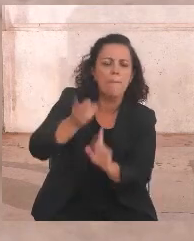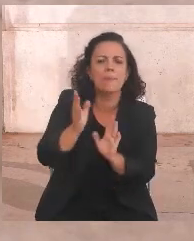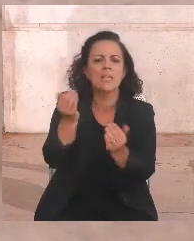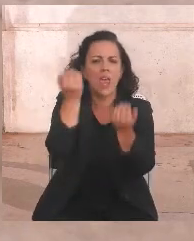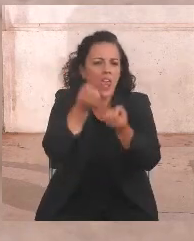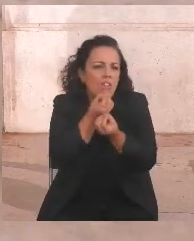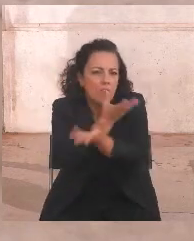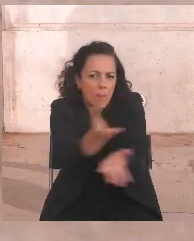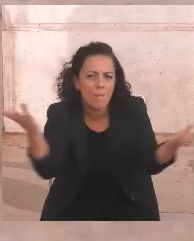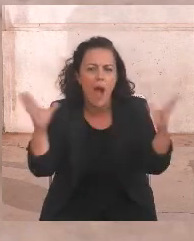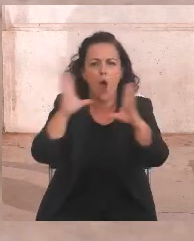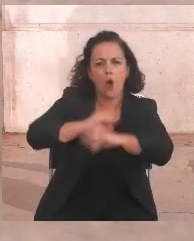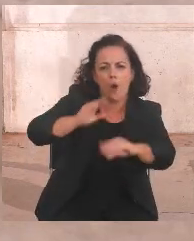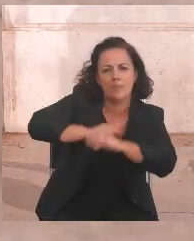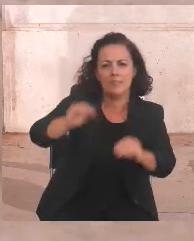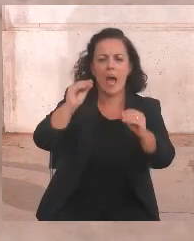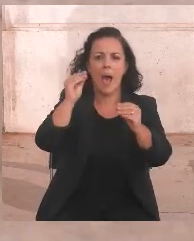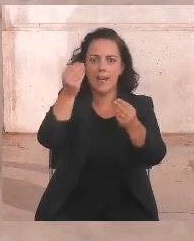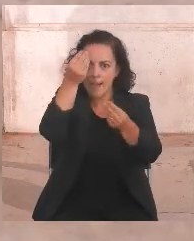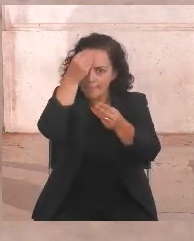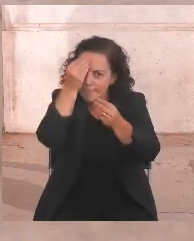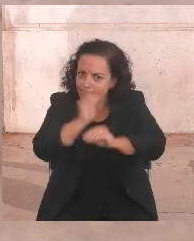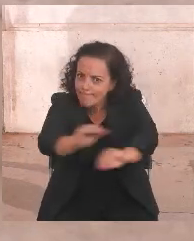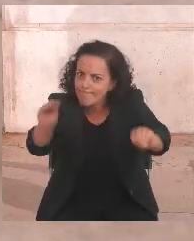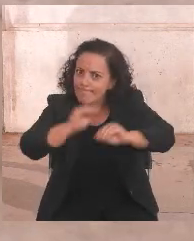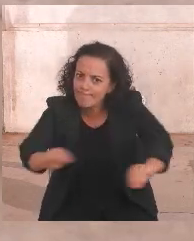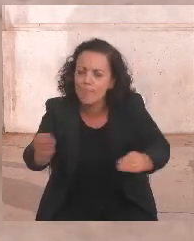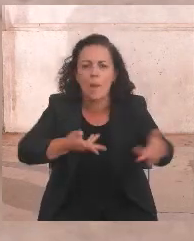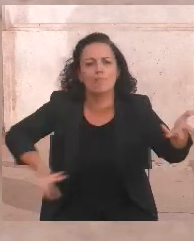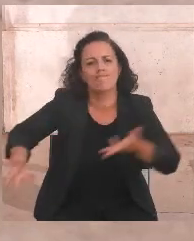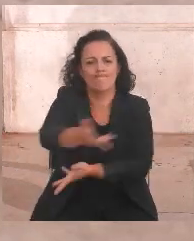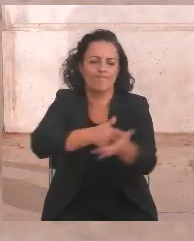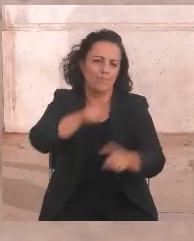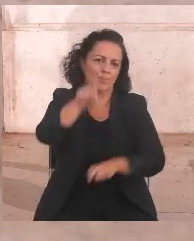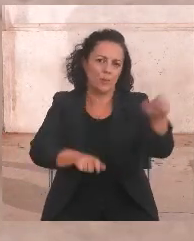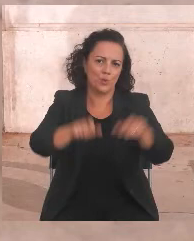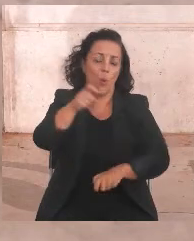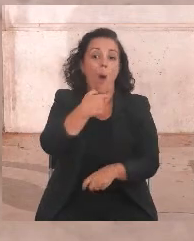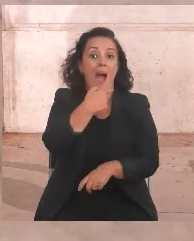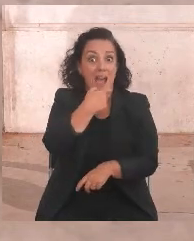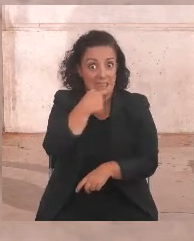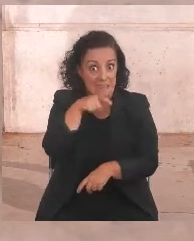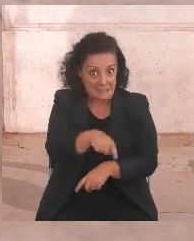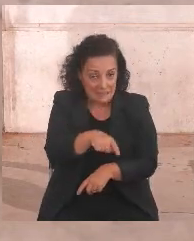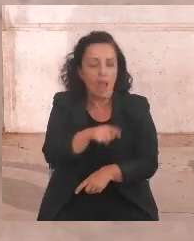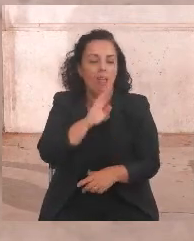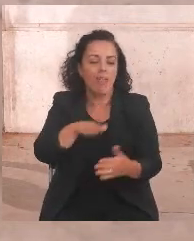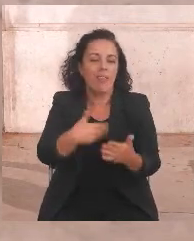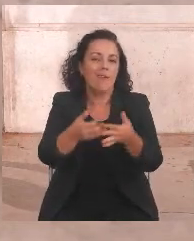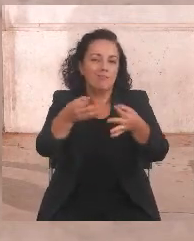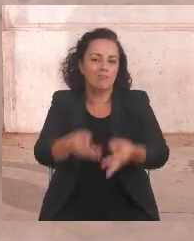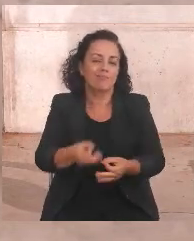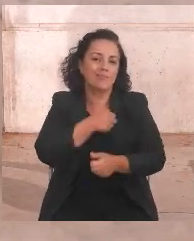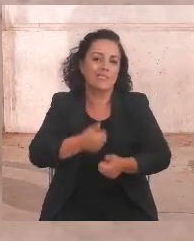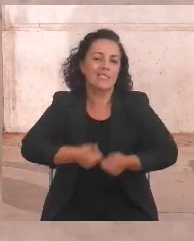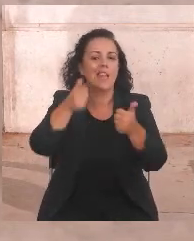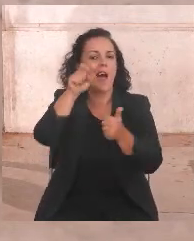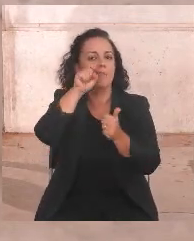informar, conversar, convencer e partilhar com as pessoas. E só assim podemos criar essa cidade